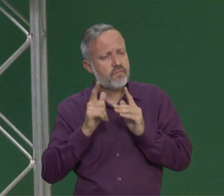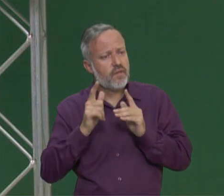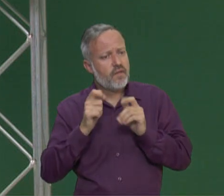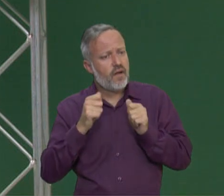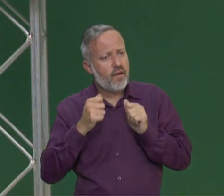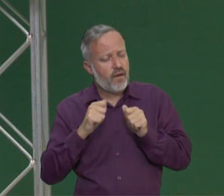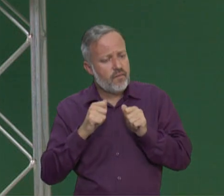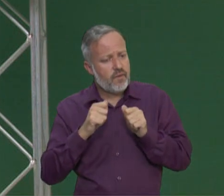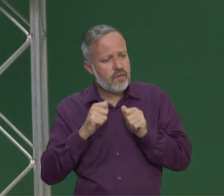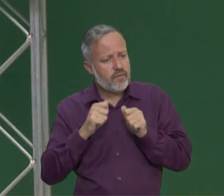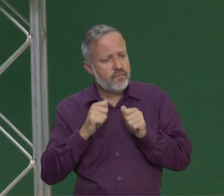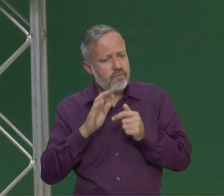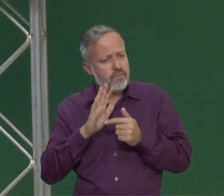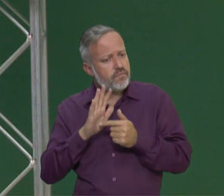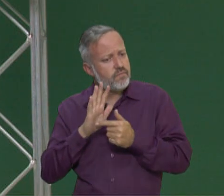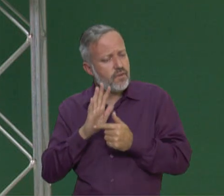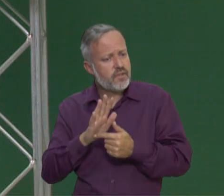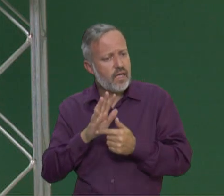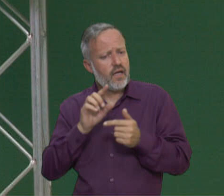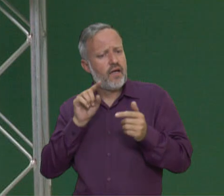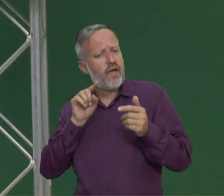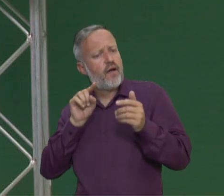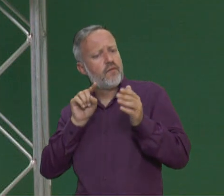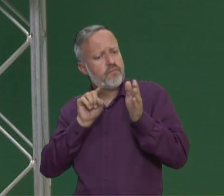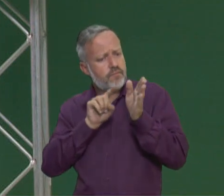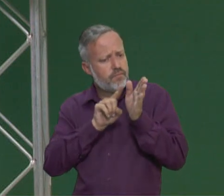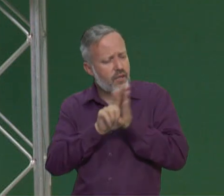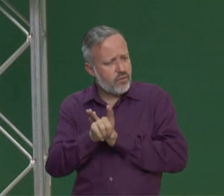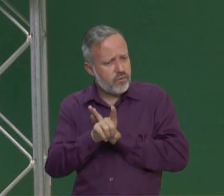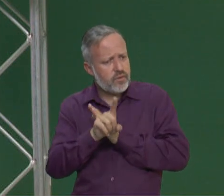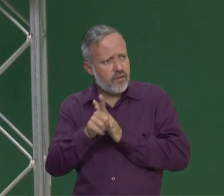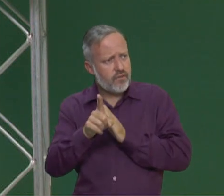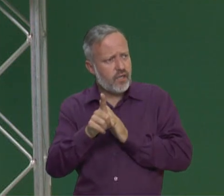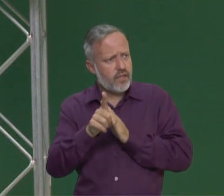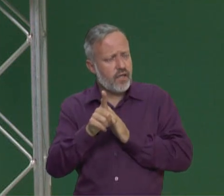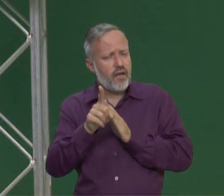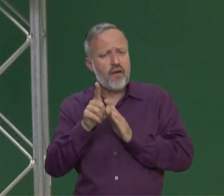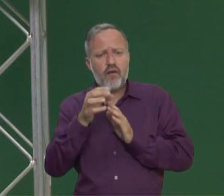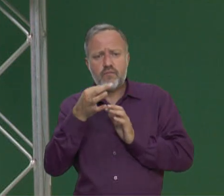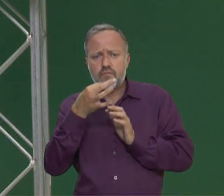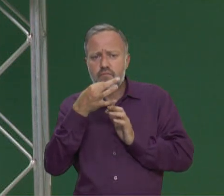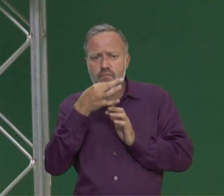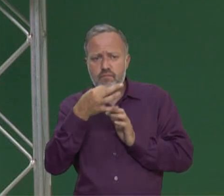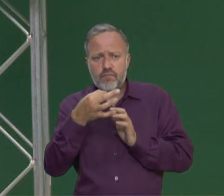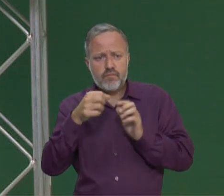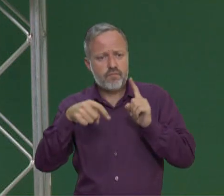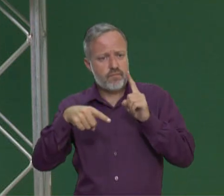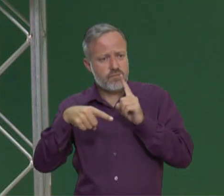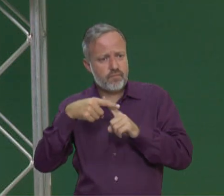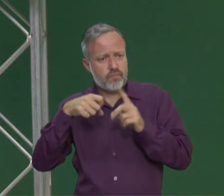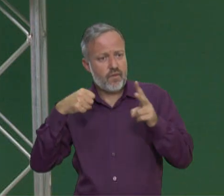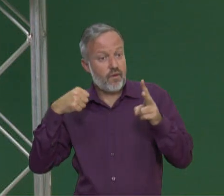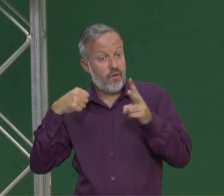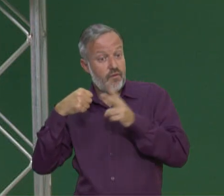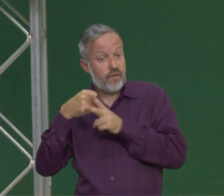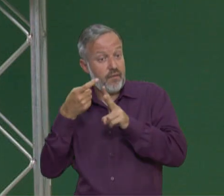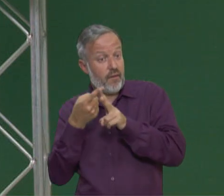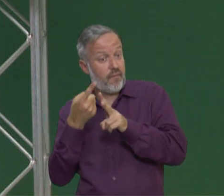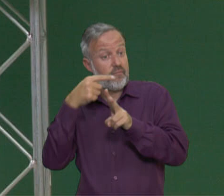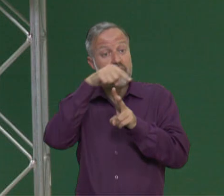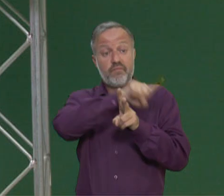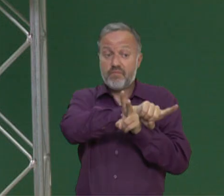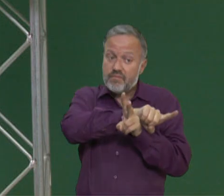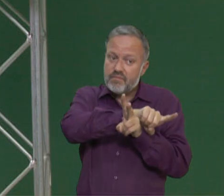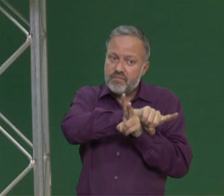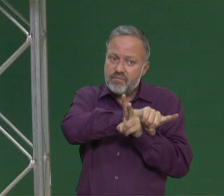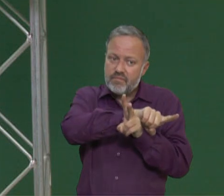que poupar tempo e mostrar que a pergunta está sendo feita. E a gente tem essa dica, porque o verbo vai vir à frente,